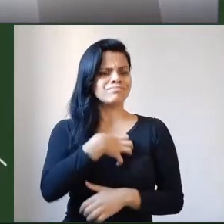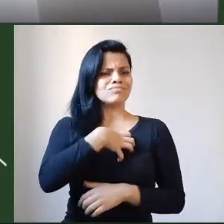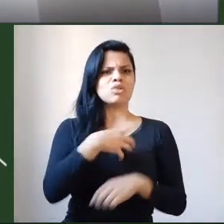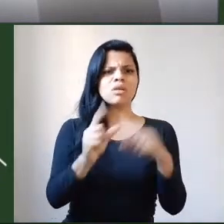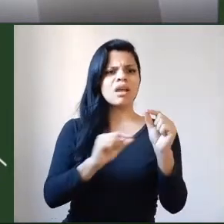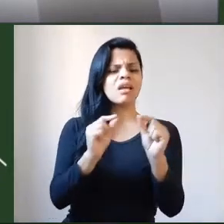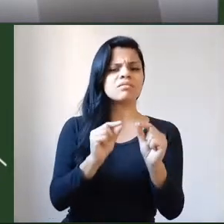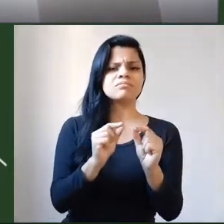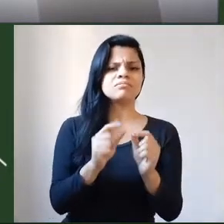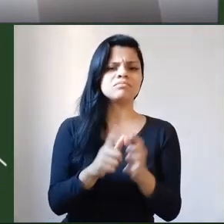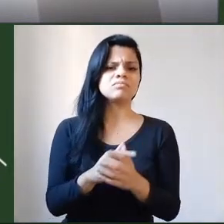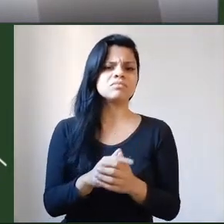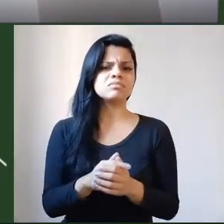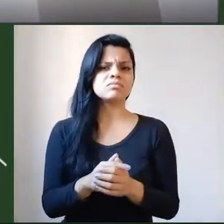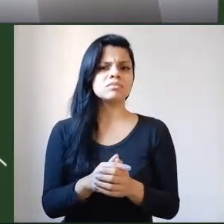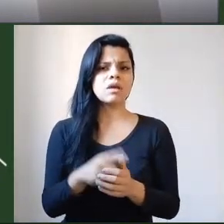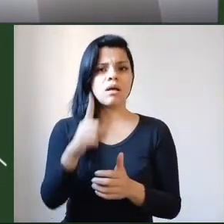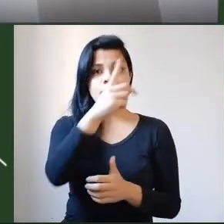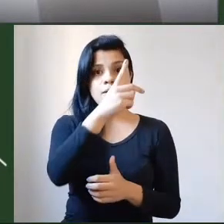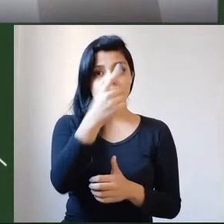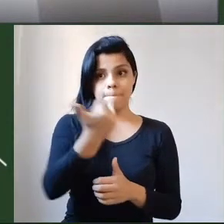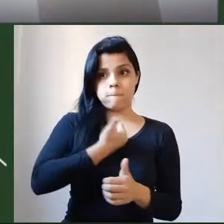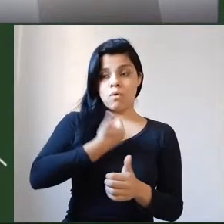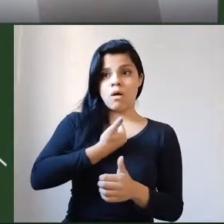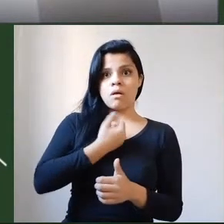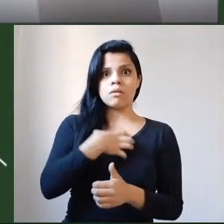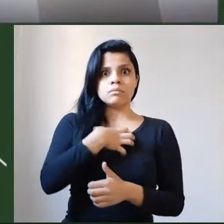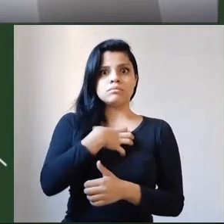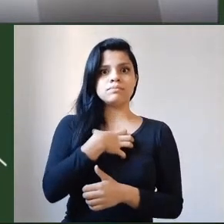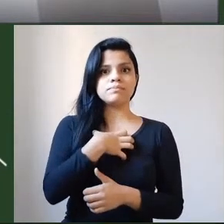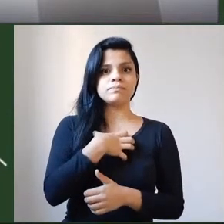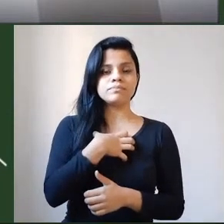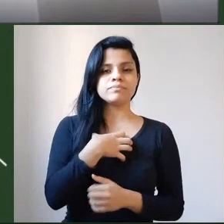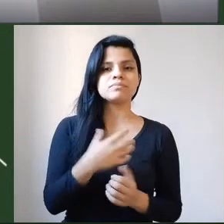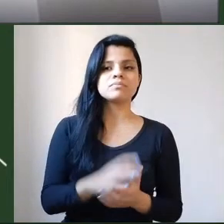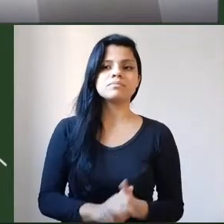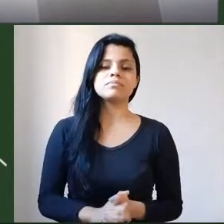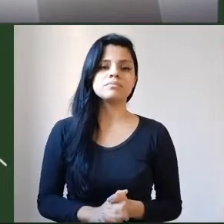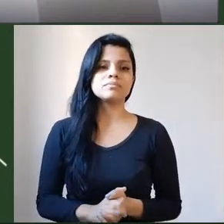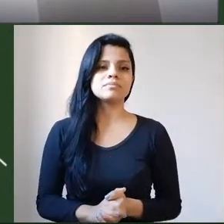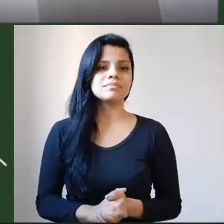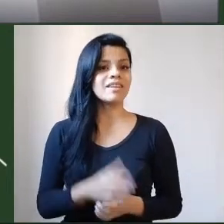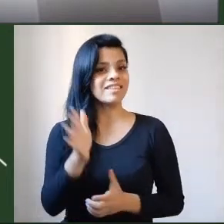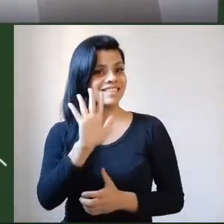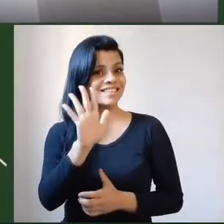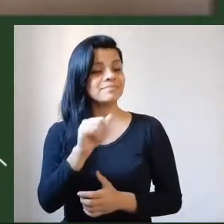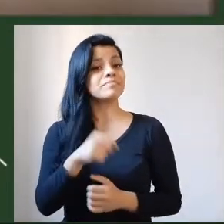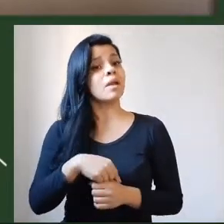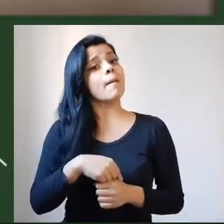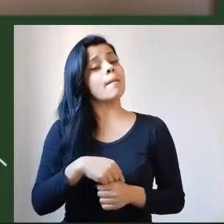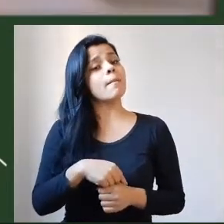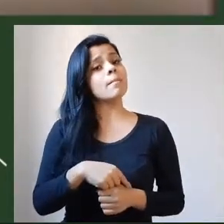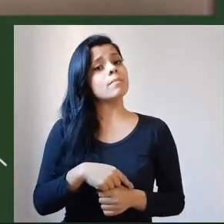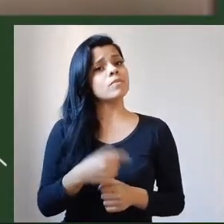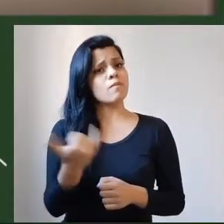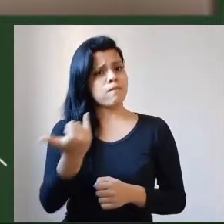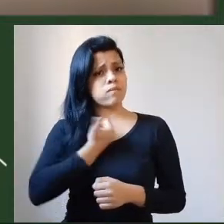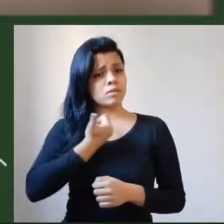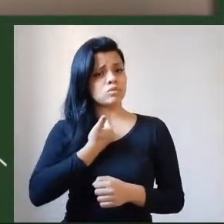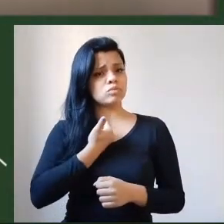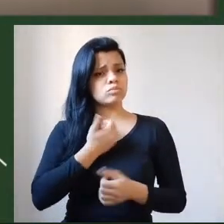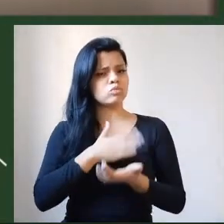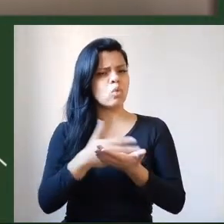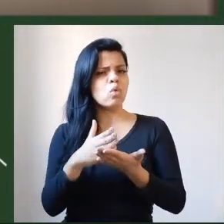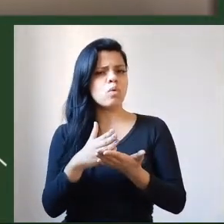e como que você se sentiu a respeito disso no momento que você ouviu falar sobre o assunto? Acho que a primeira vez que eu ouvi